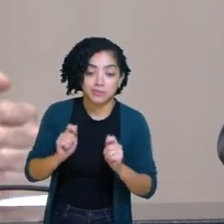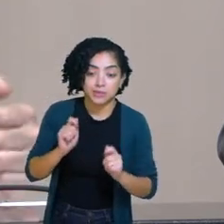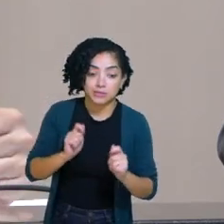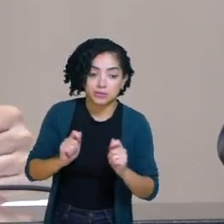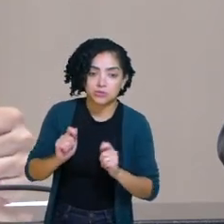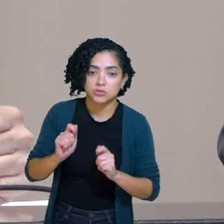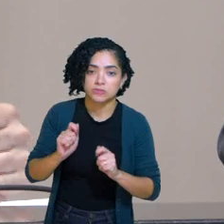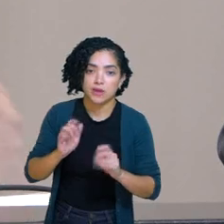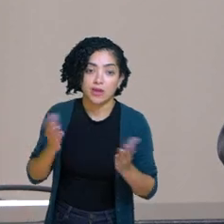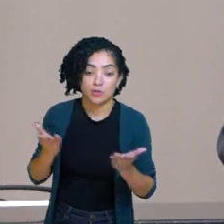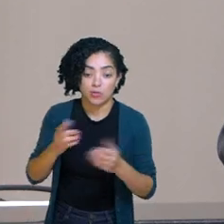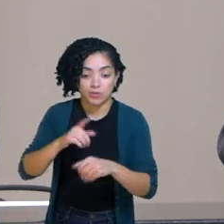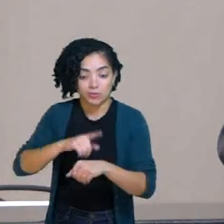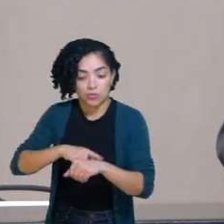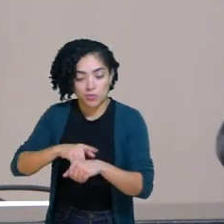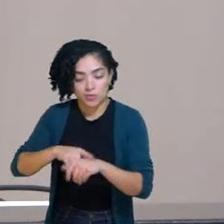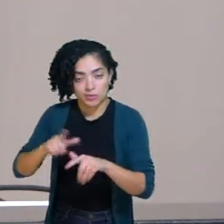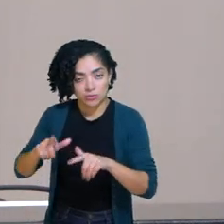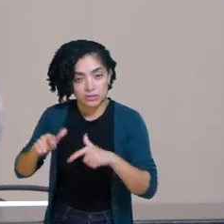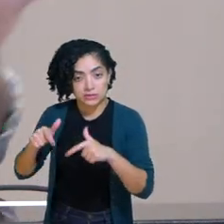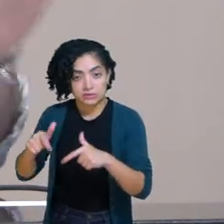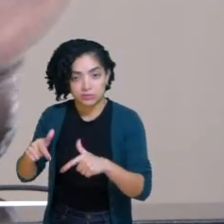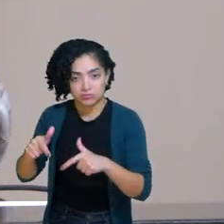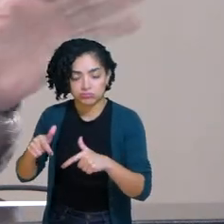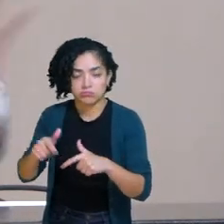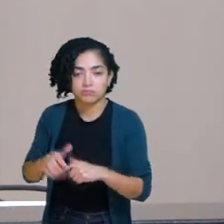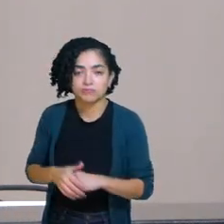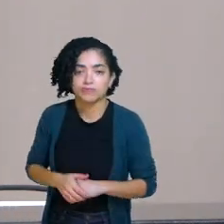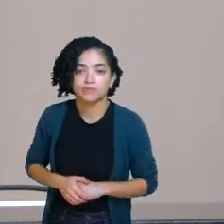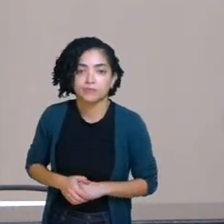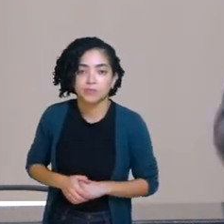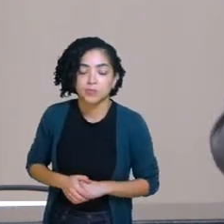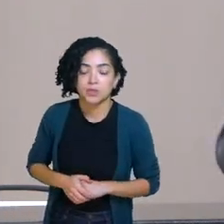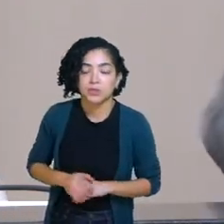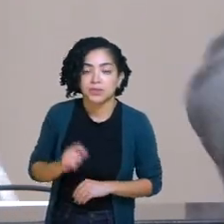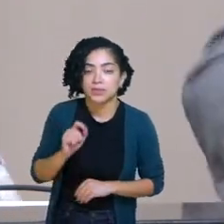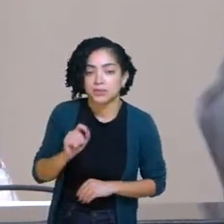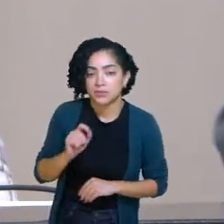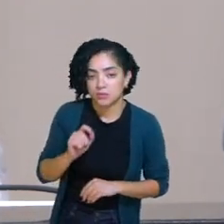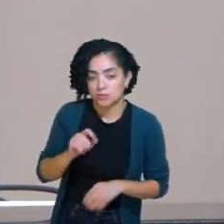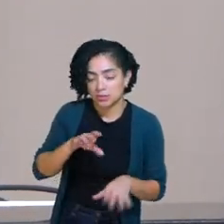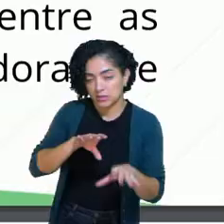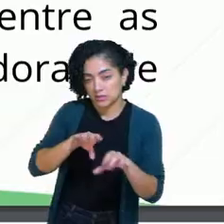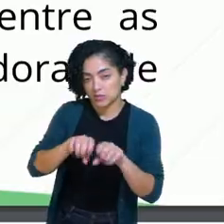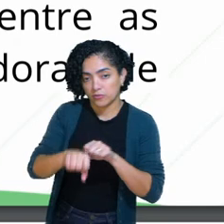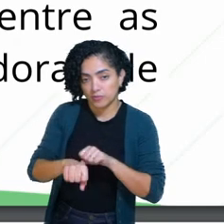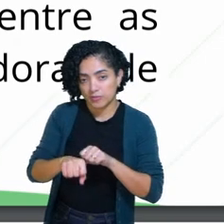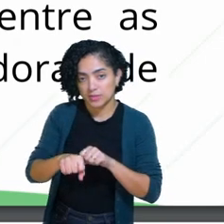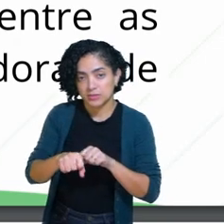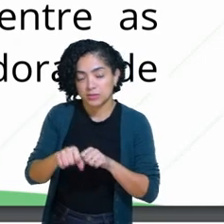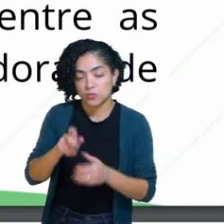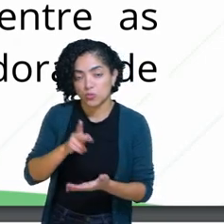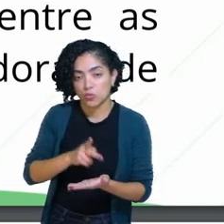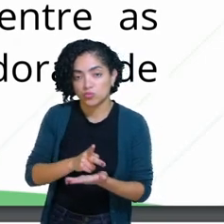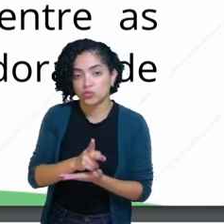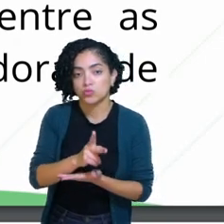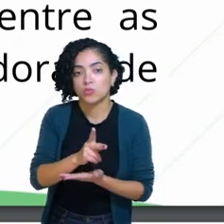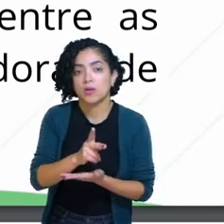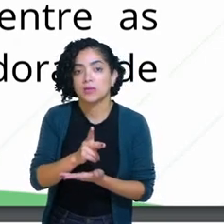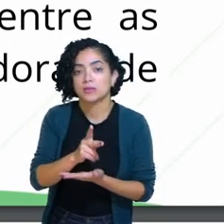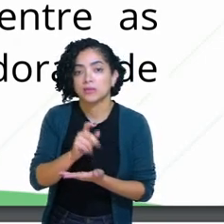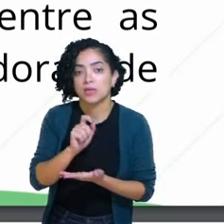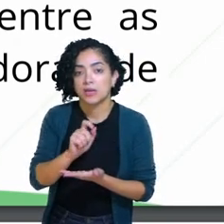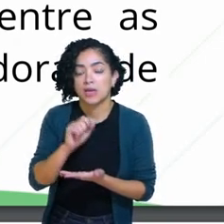no momento da ação então tratando da formação continuada né a a